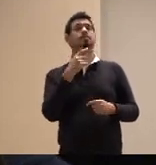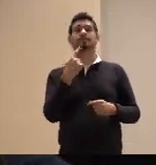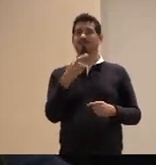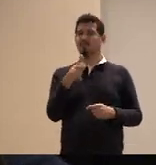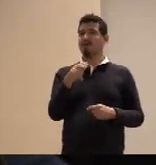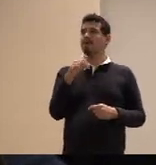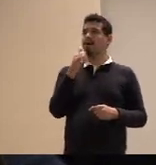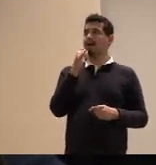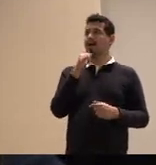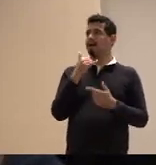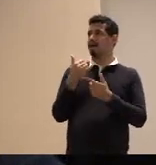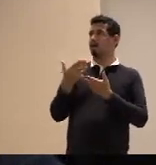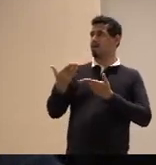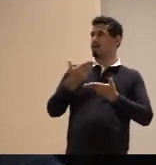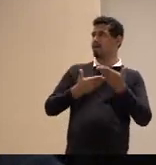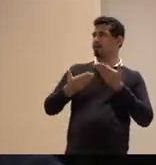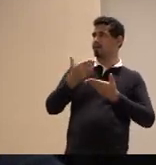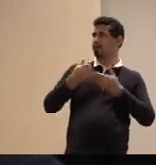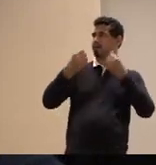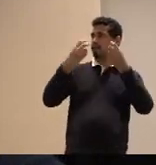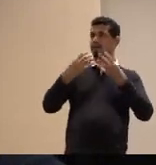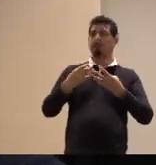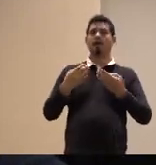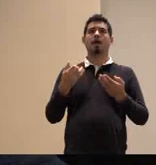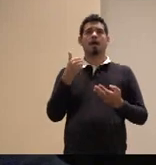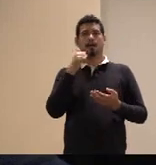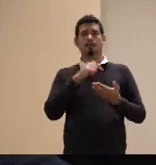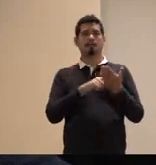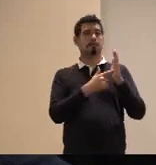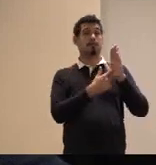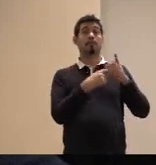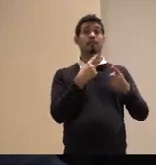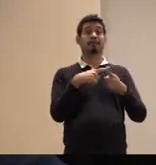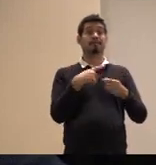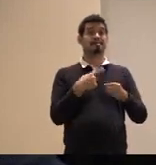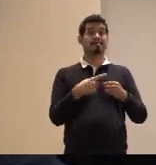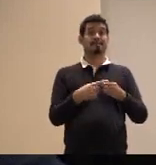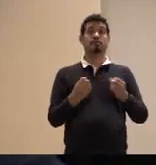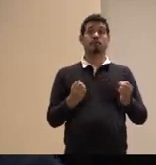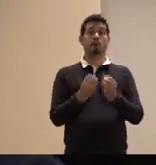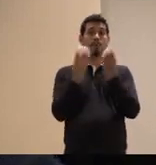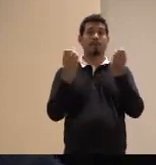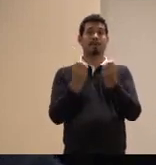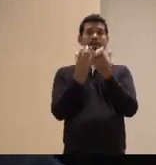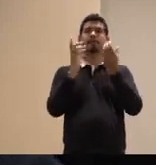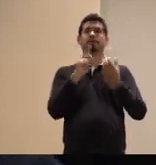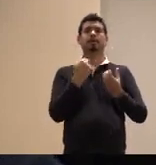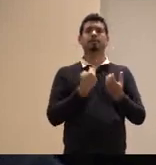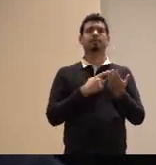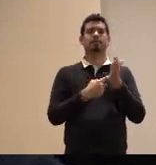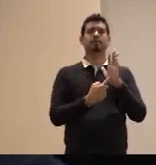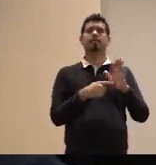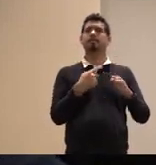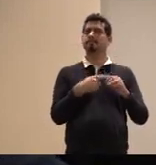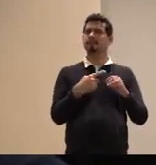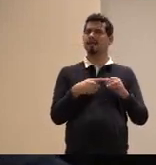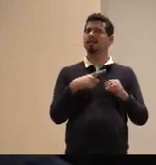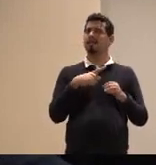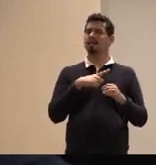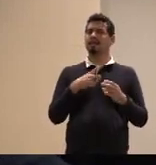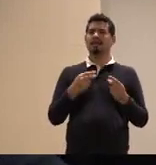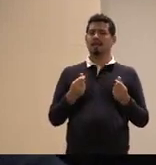colega compartilha os casos, porque em Bombinhas nós temos uma demanda que para o município foi uma